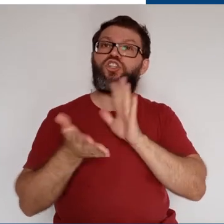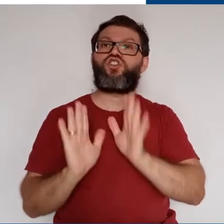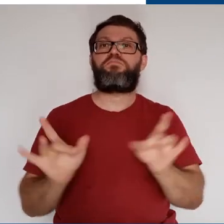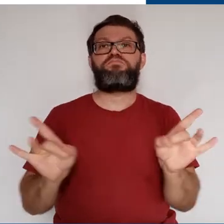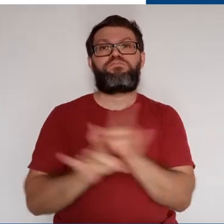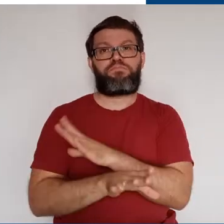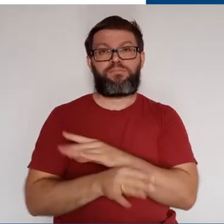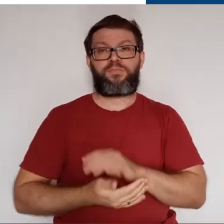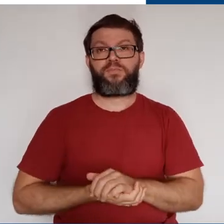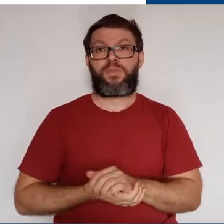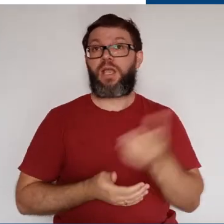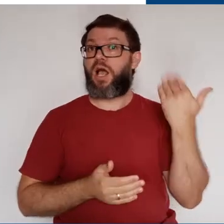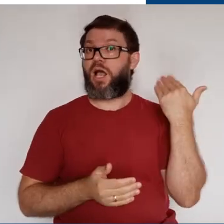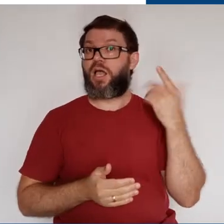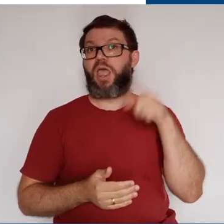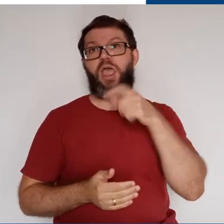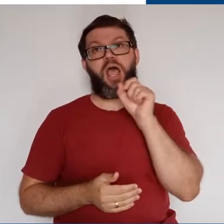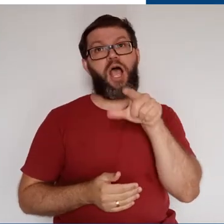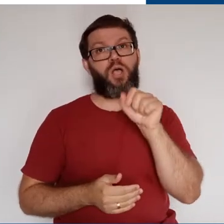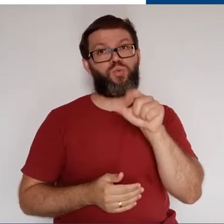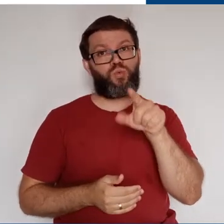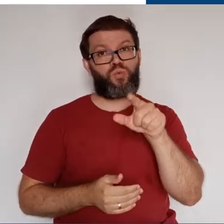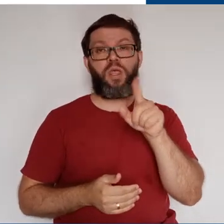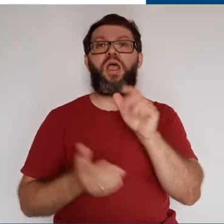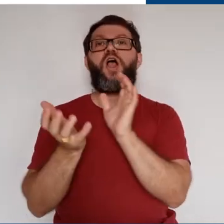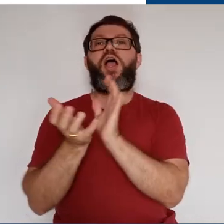para indicar que ela foi realizada. O ícone era azul,